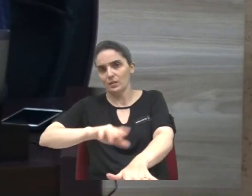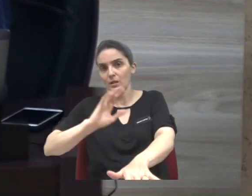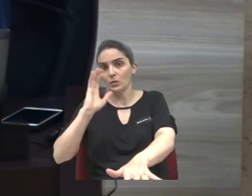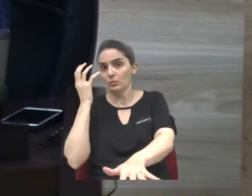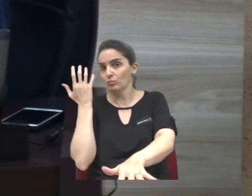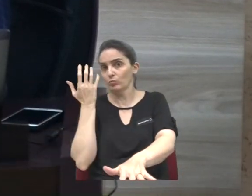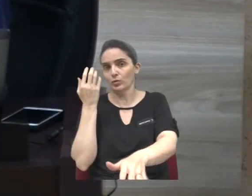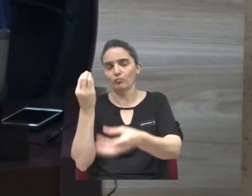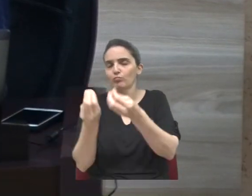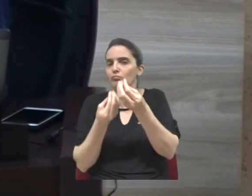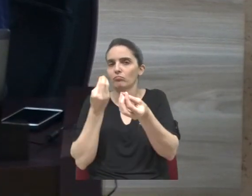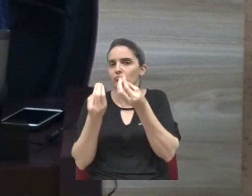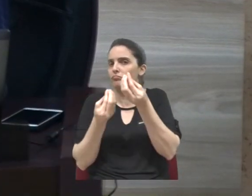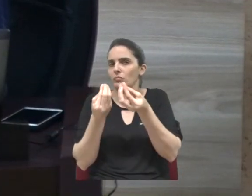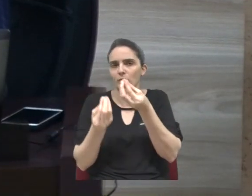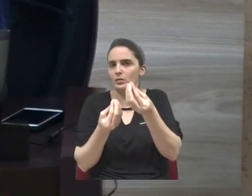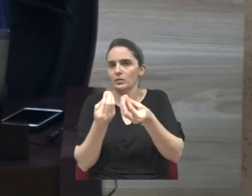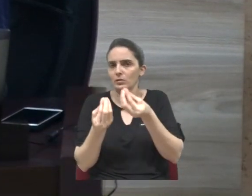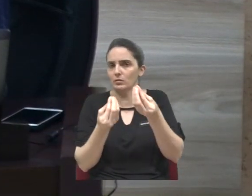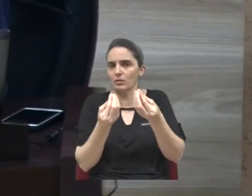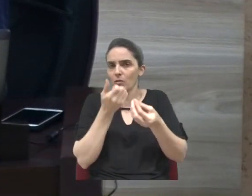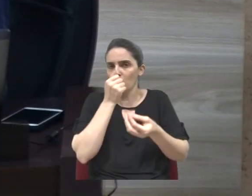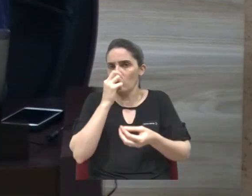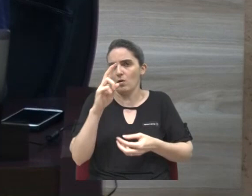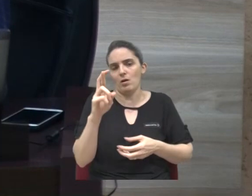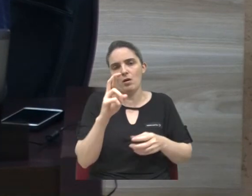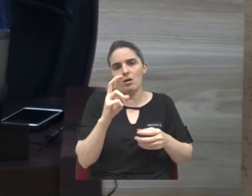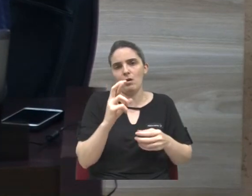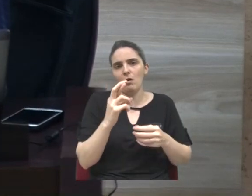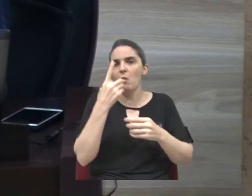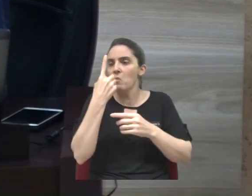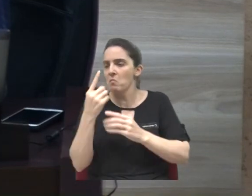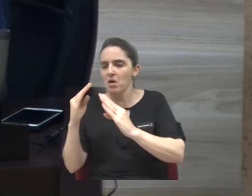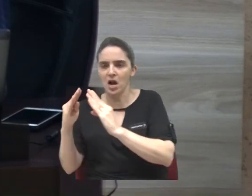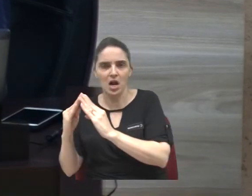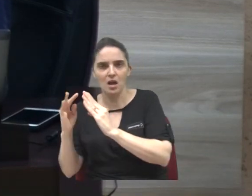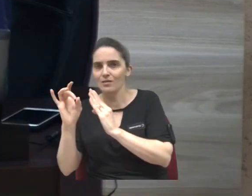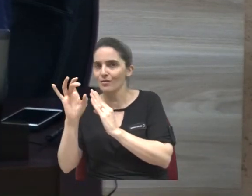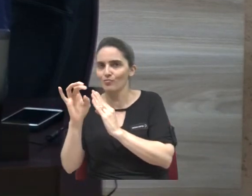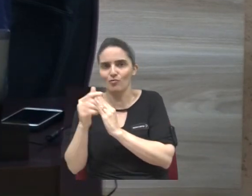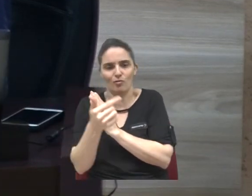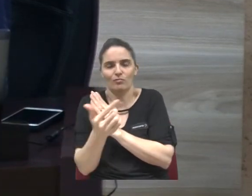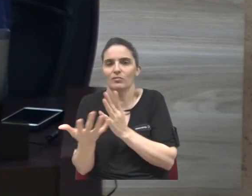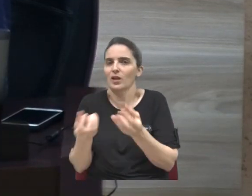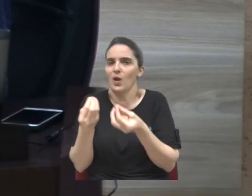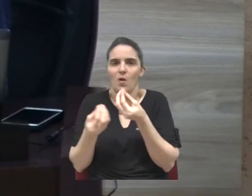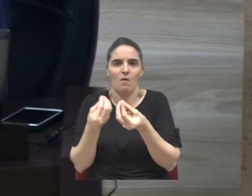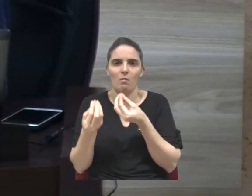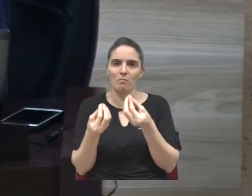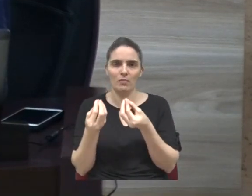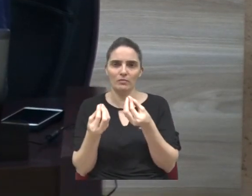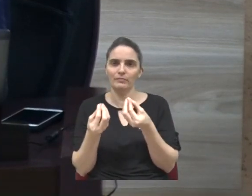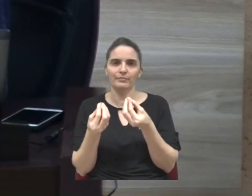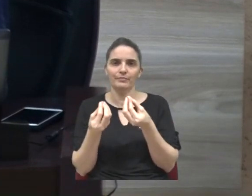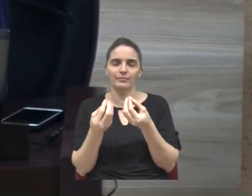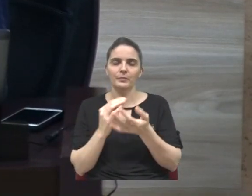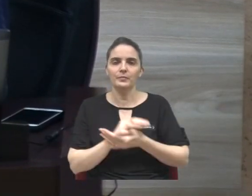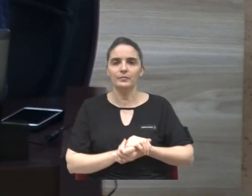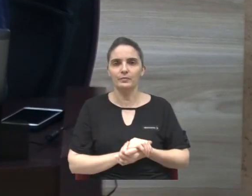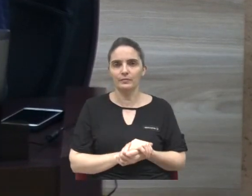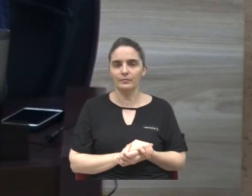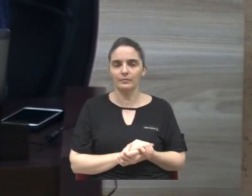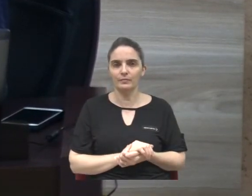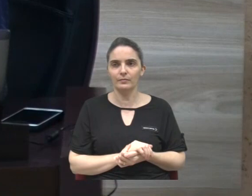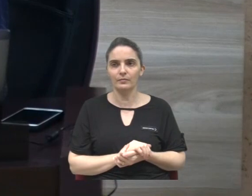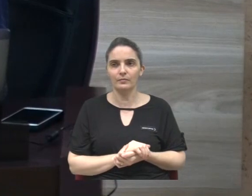possibilidade de haver ar na rede de um só consumidor que traga considerável aumento na